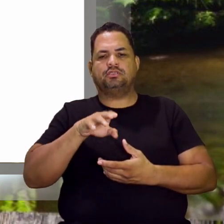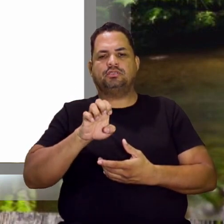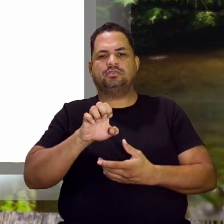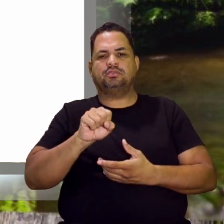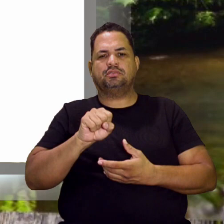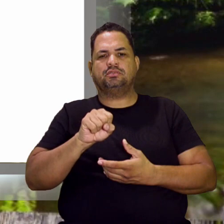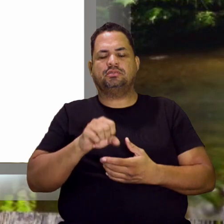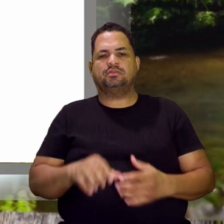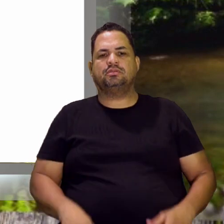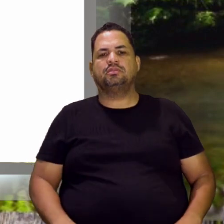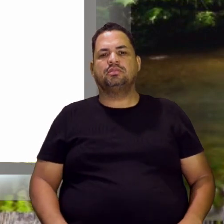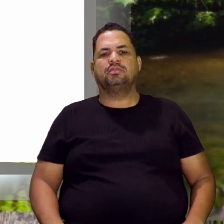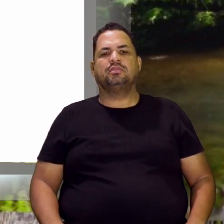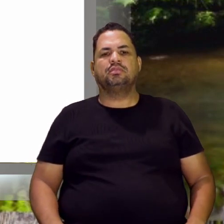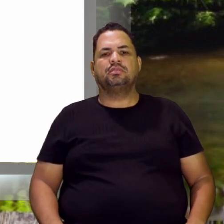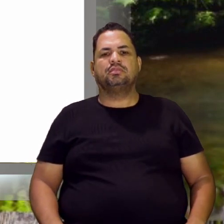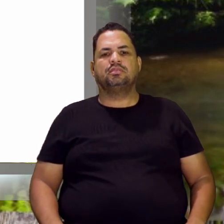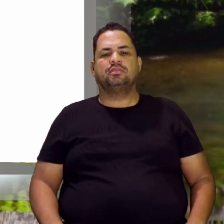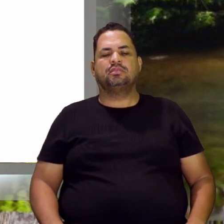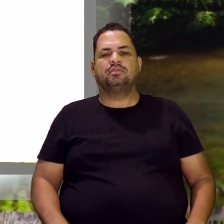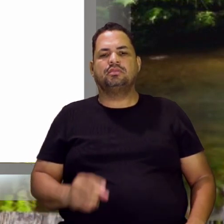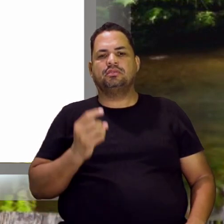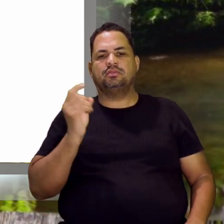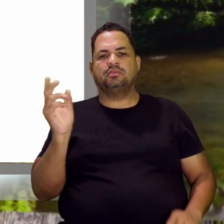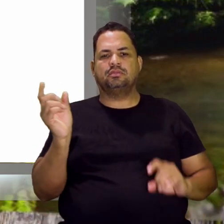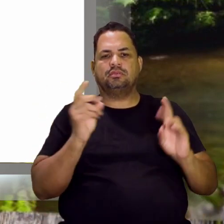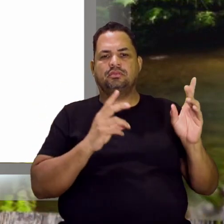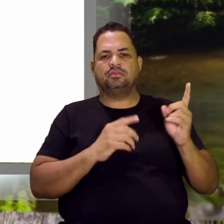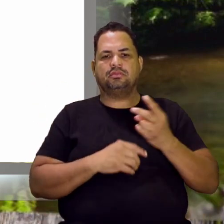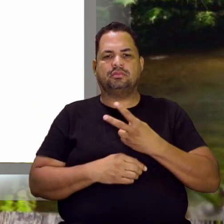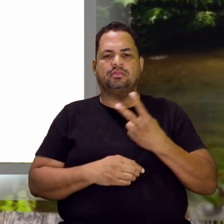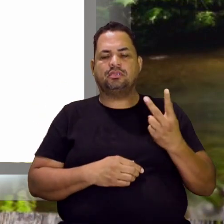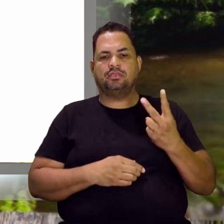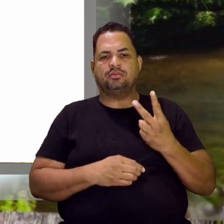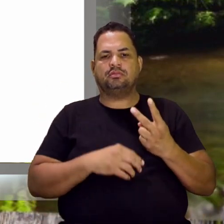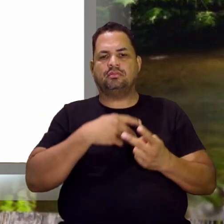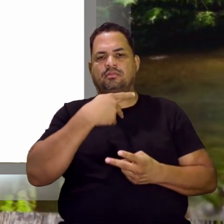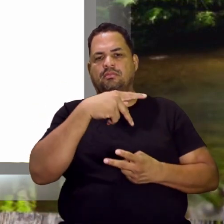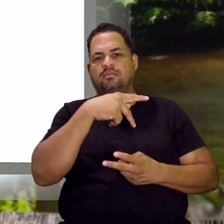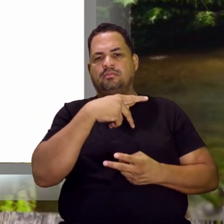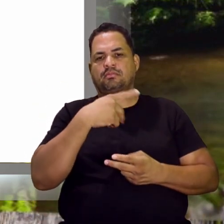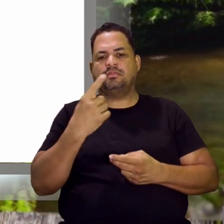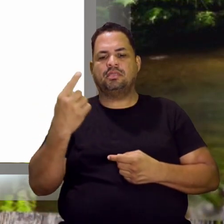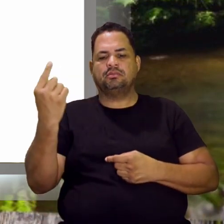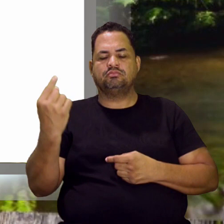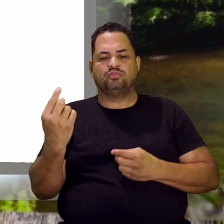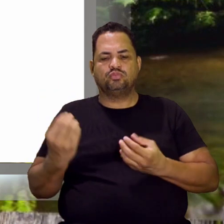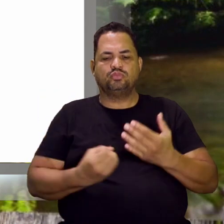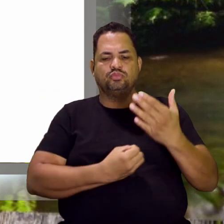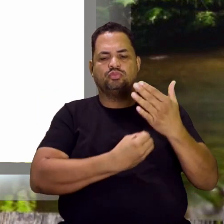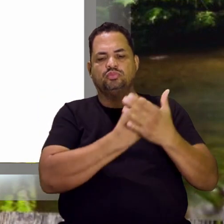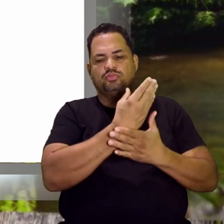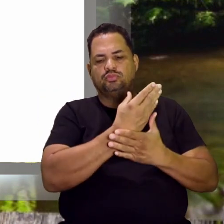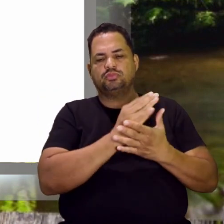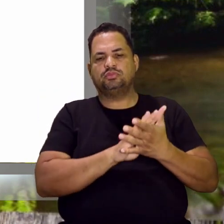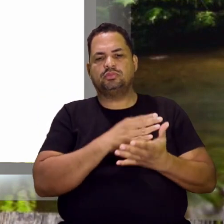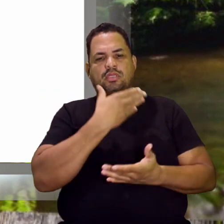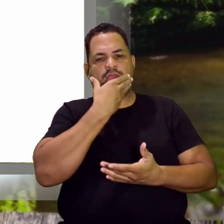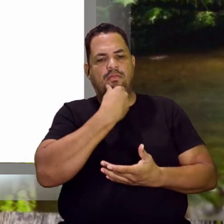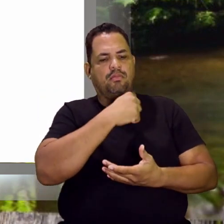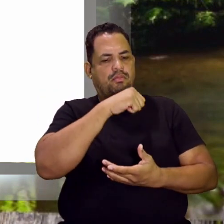ainda de genes nem nada. Cada um desse par, um veio da mãe e outro veio do